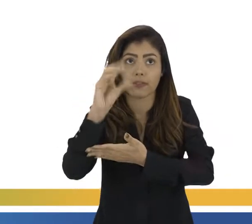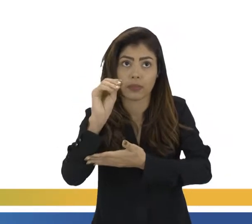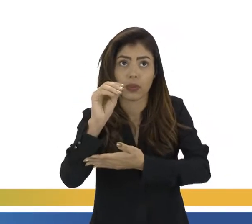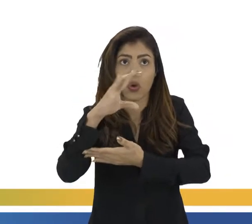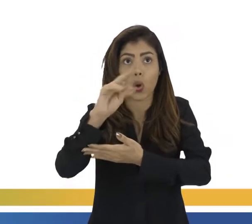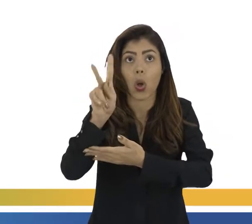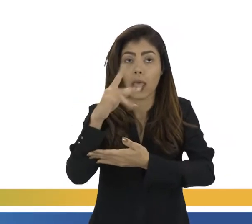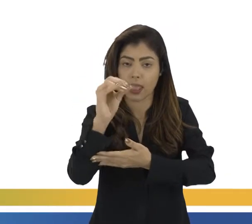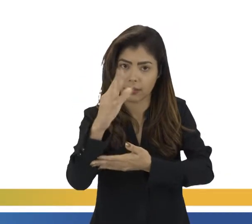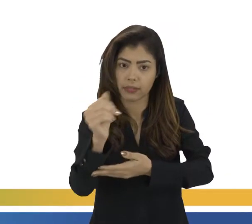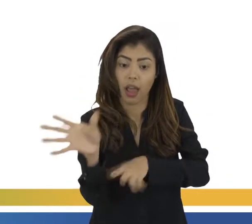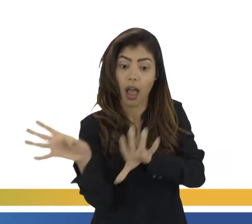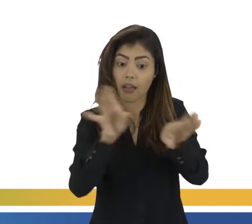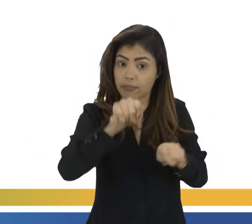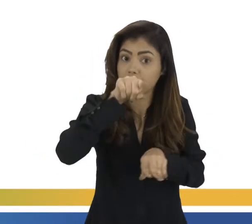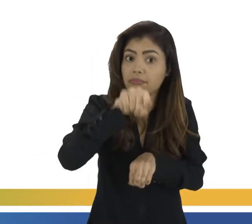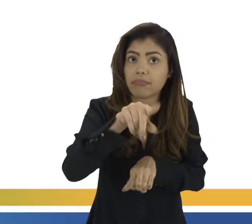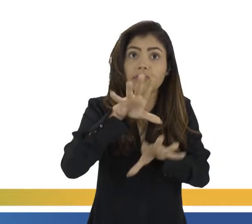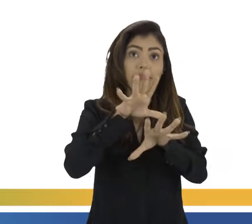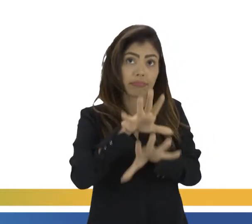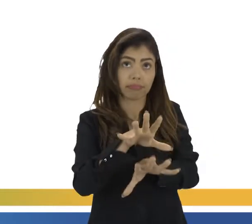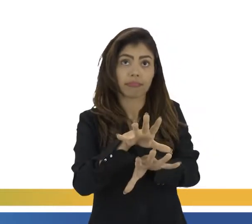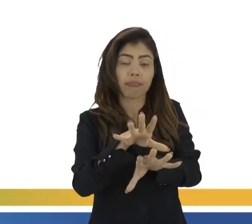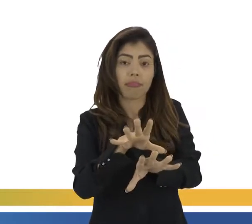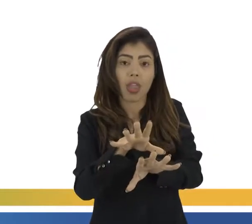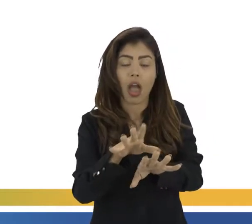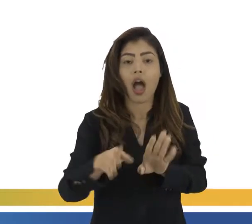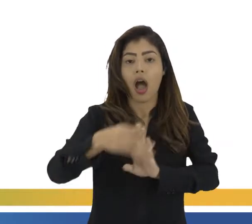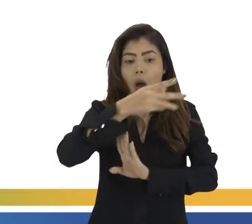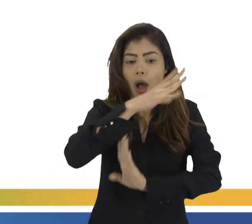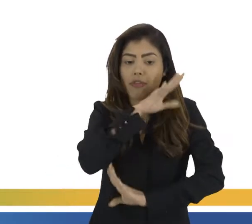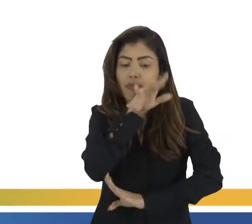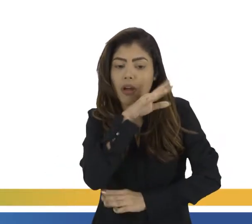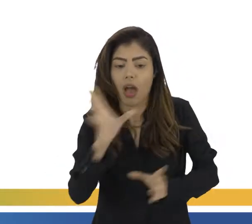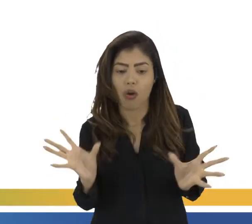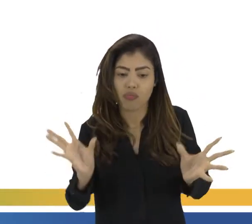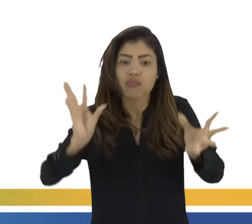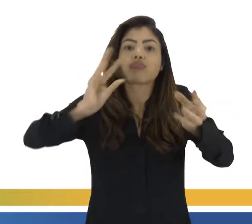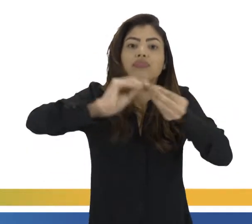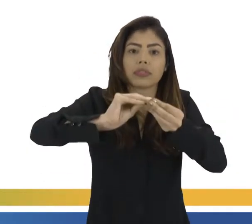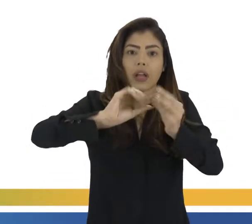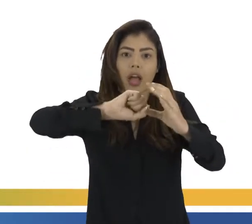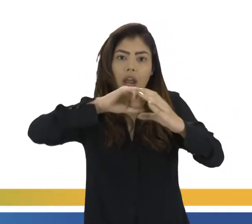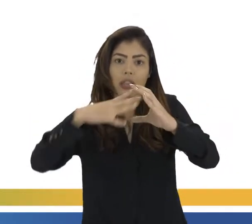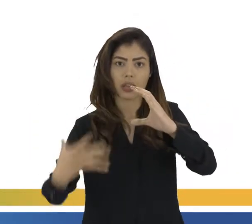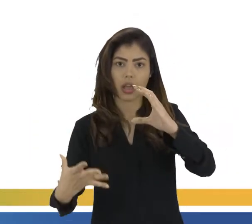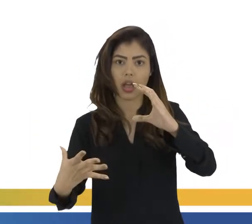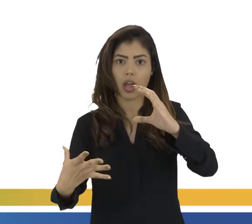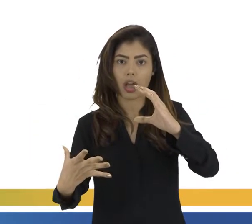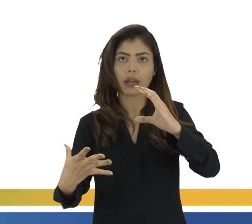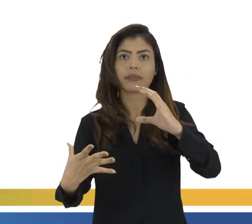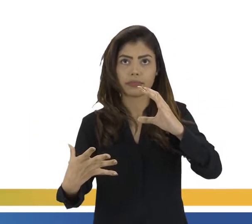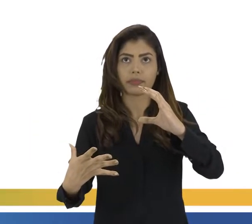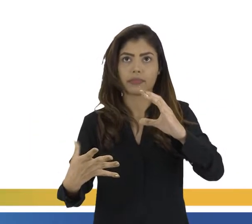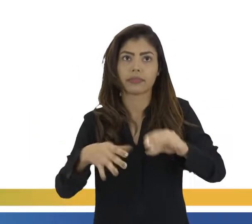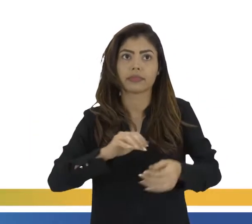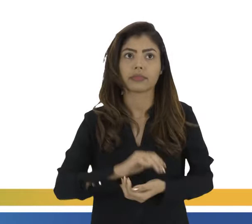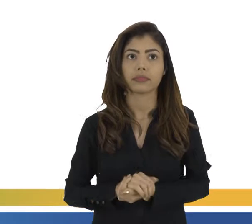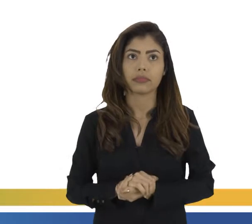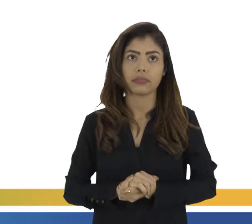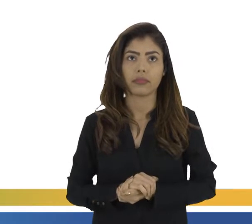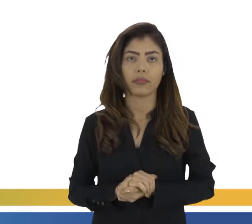Chordata. Sendo assim, os membros deste filo são unidos por uma característica em comum. Ou seja,